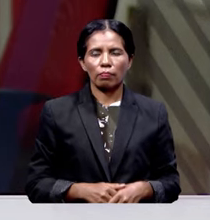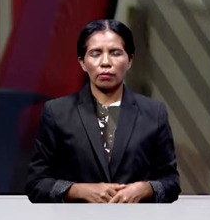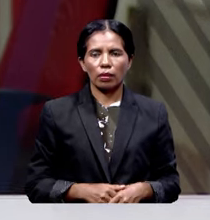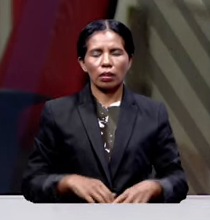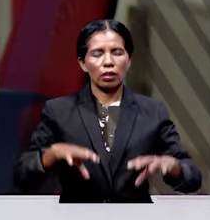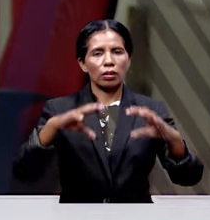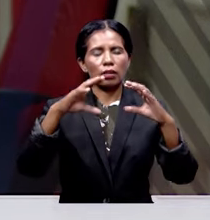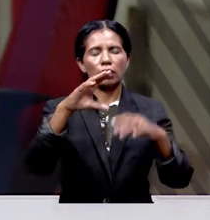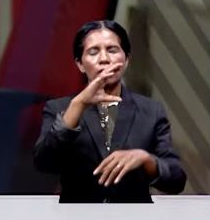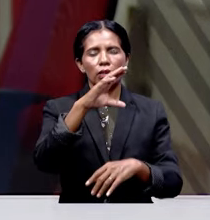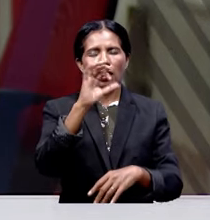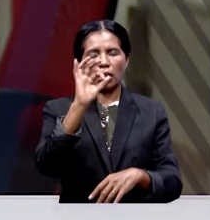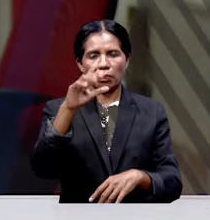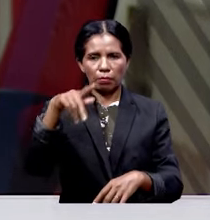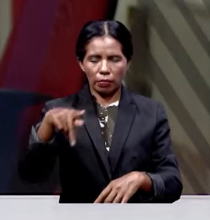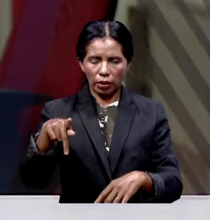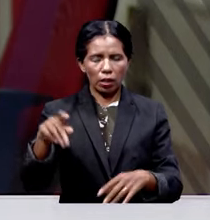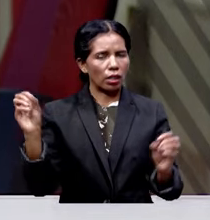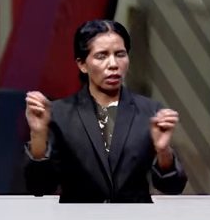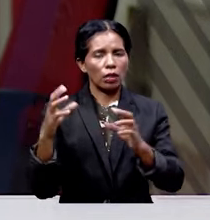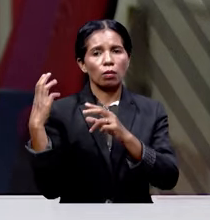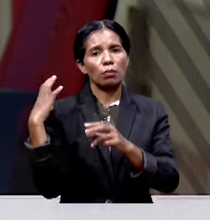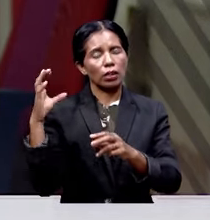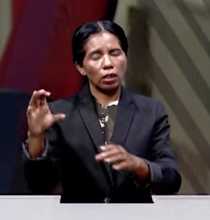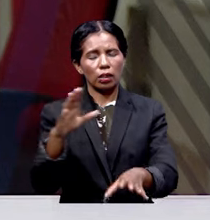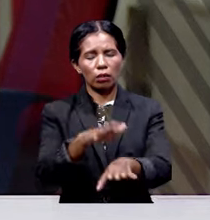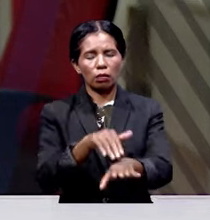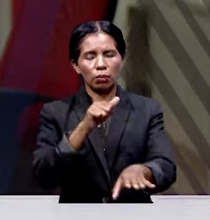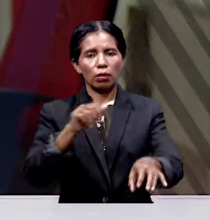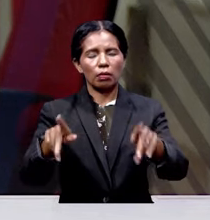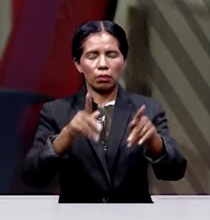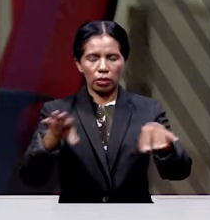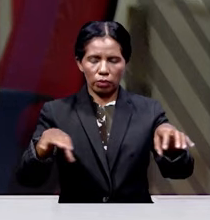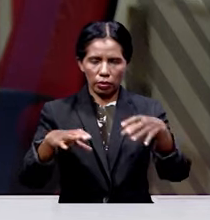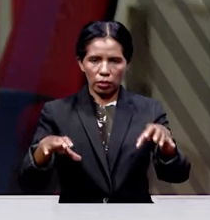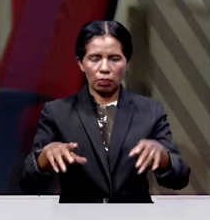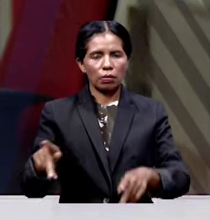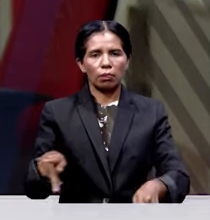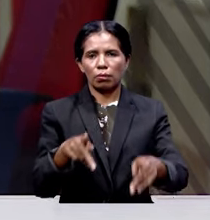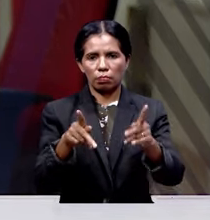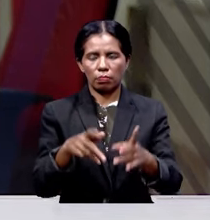Comissão Função Pública, ela é a competência atual ao recrutamento FOMBA, funcionário agente, administração pública.